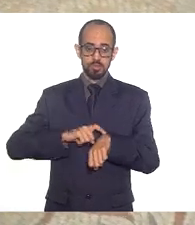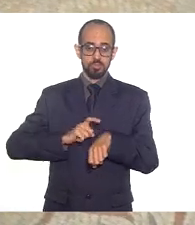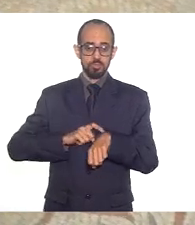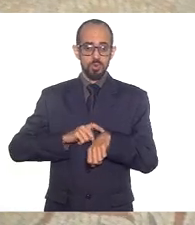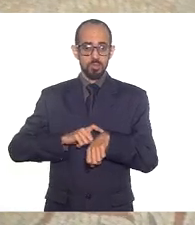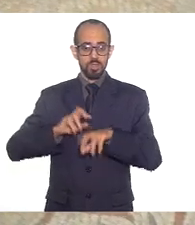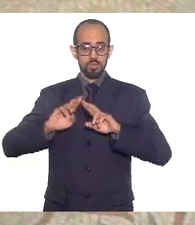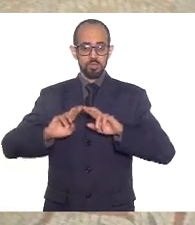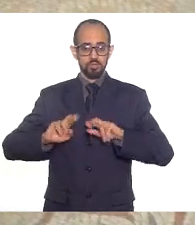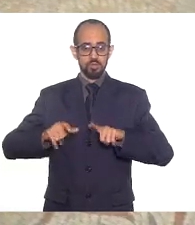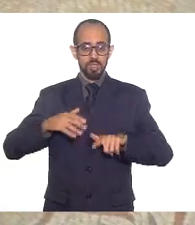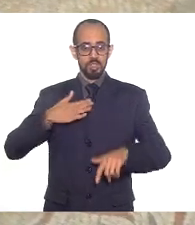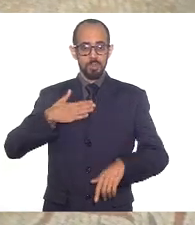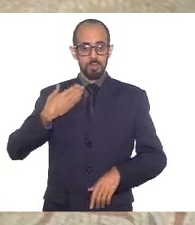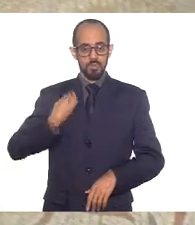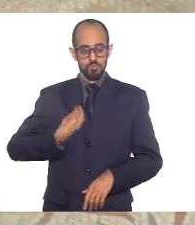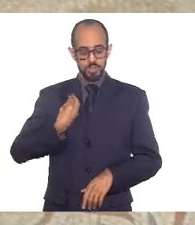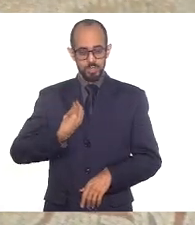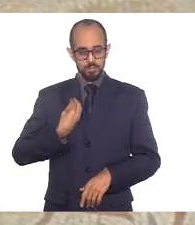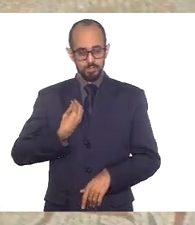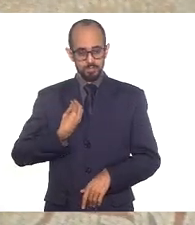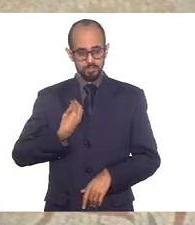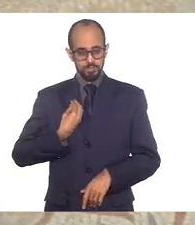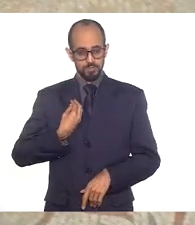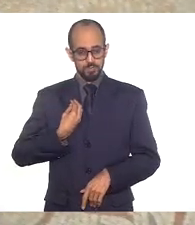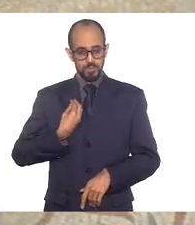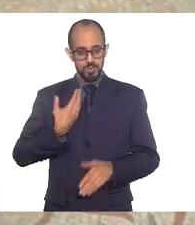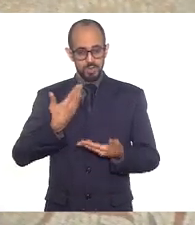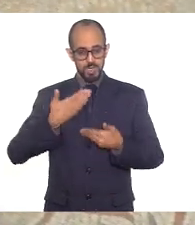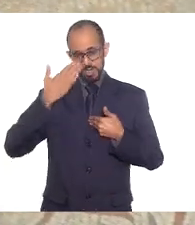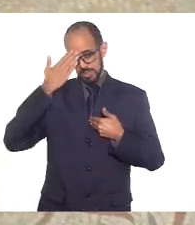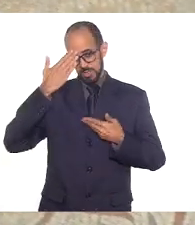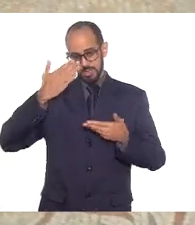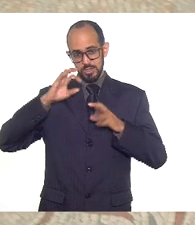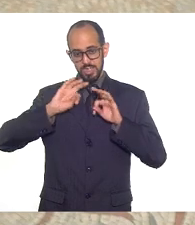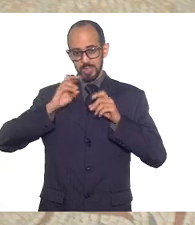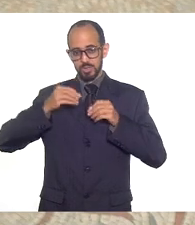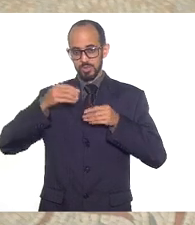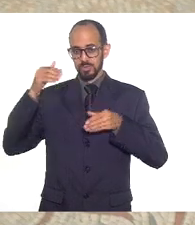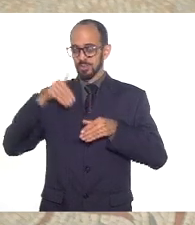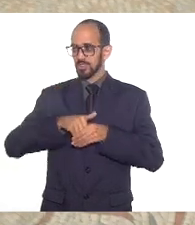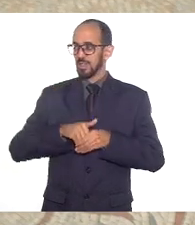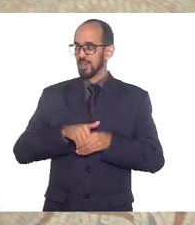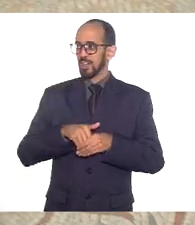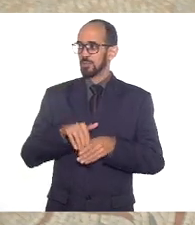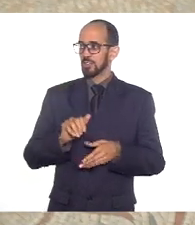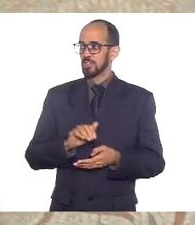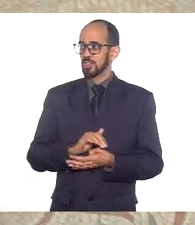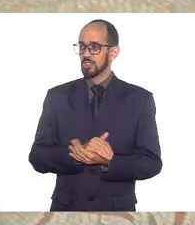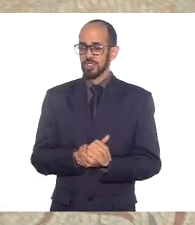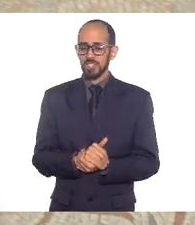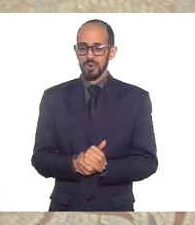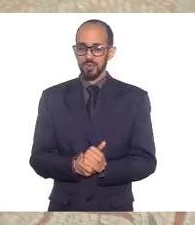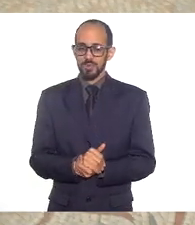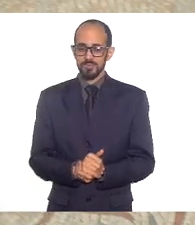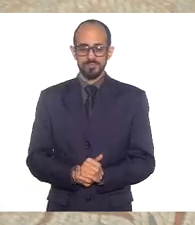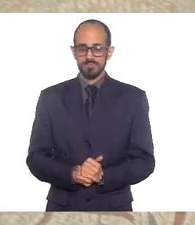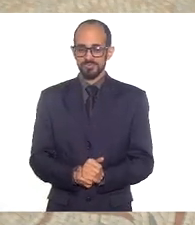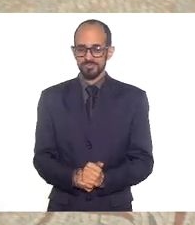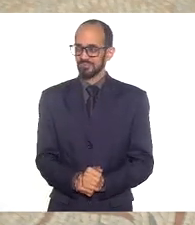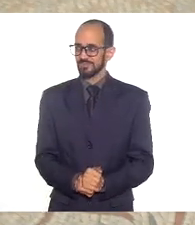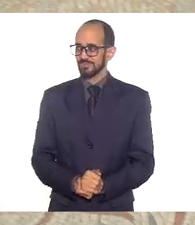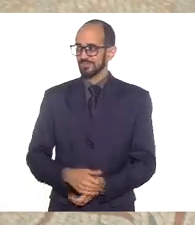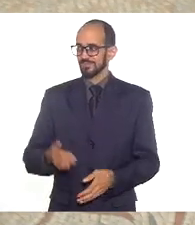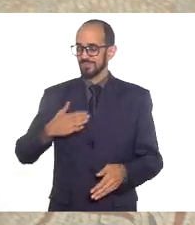diferente na minha vida quero agradecer a todos meus eleitores as pessoas que confiaram em mim